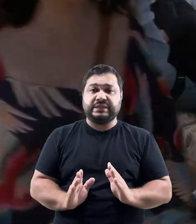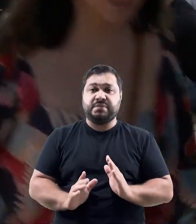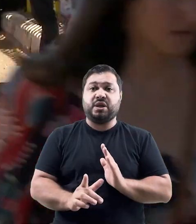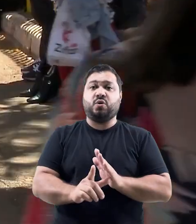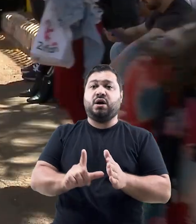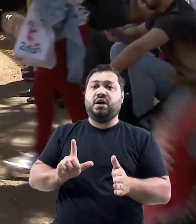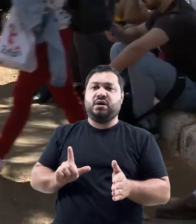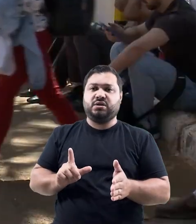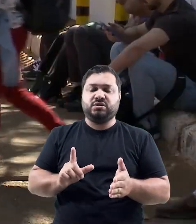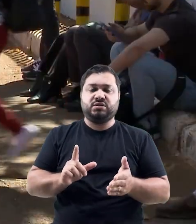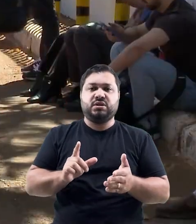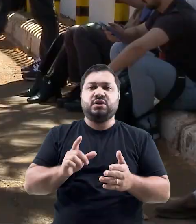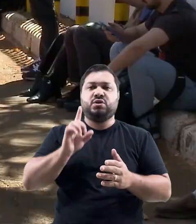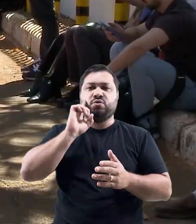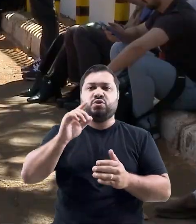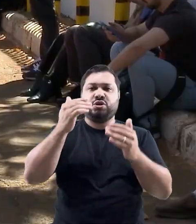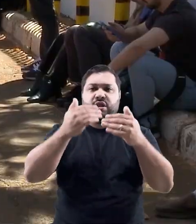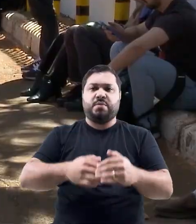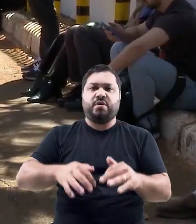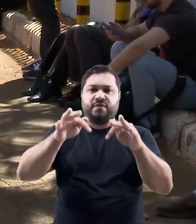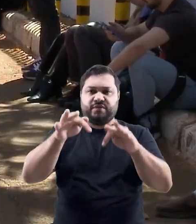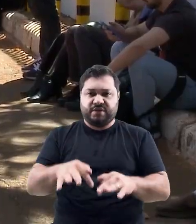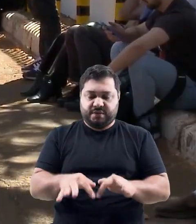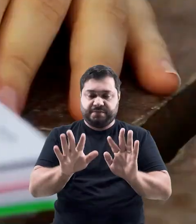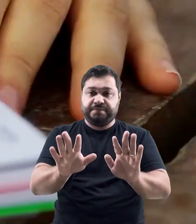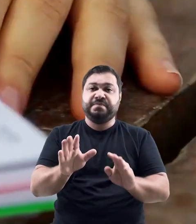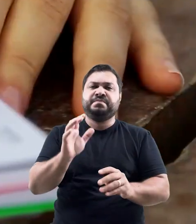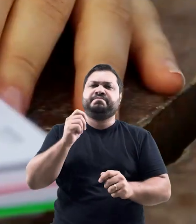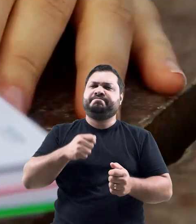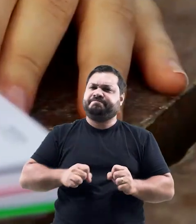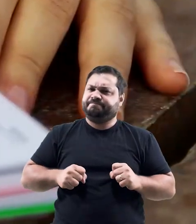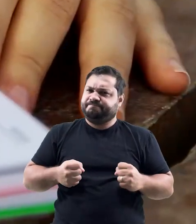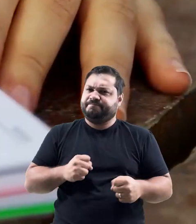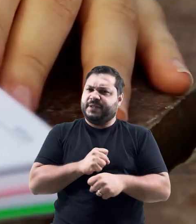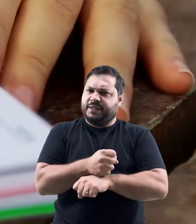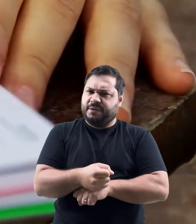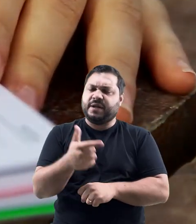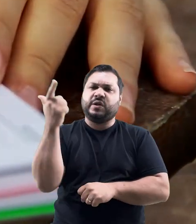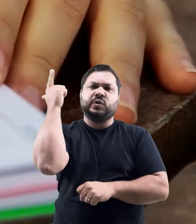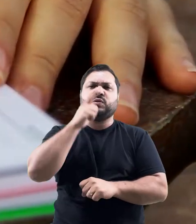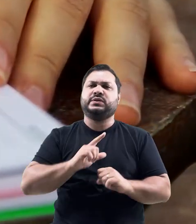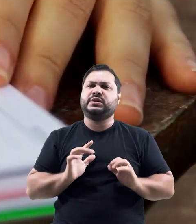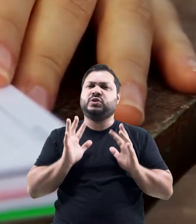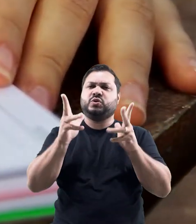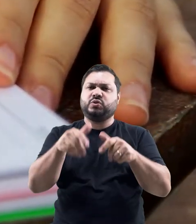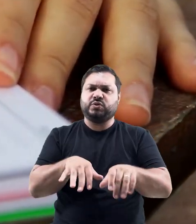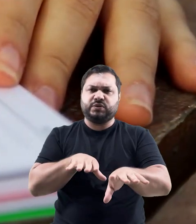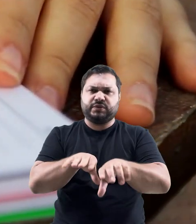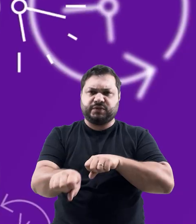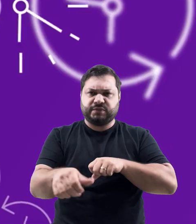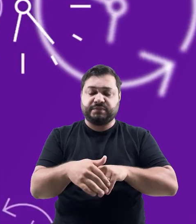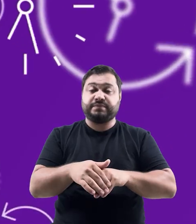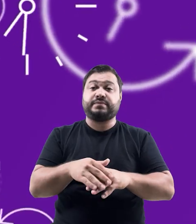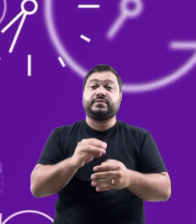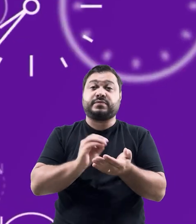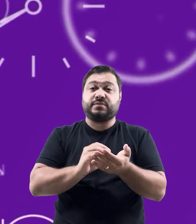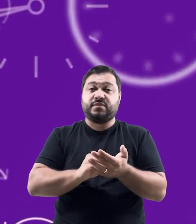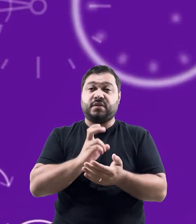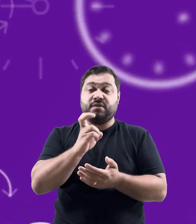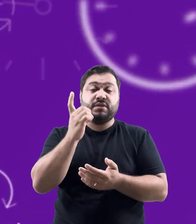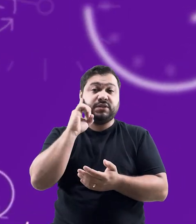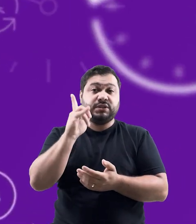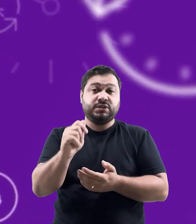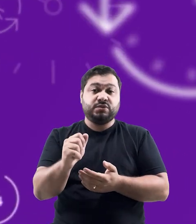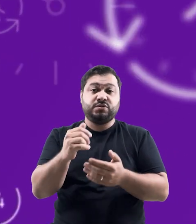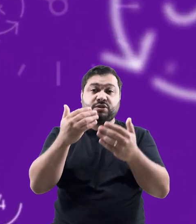bebê acontecesse antes da prova final. Determinada, conseguiu fazer toda a formação e quando faltavam